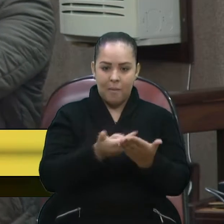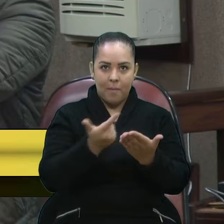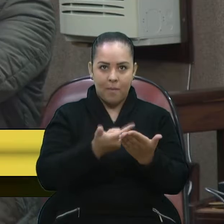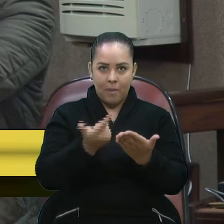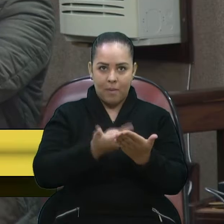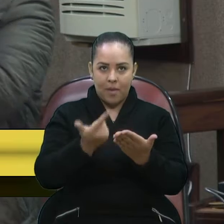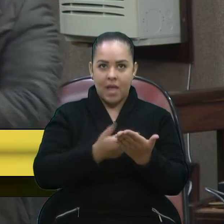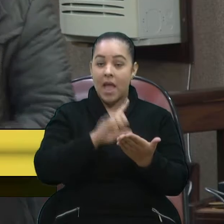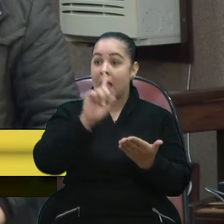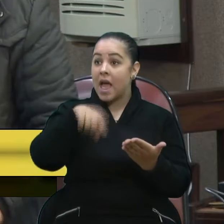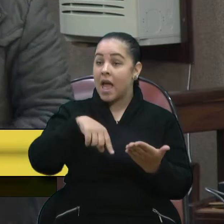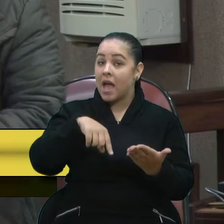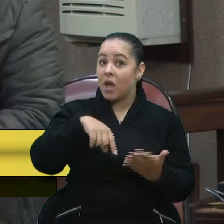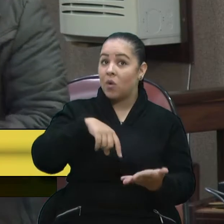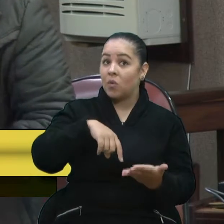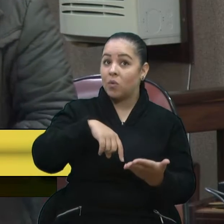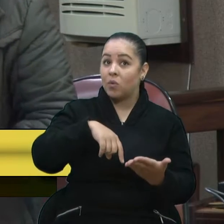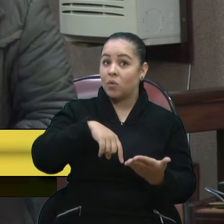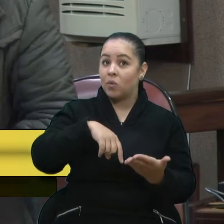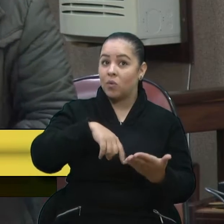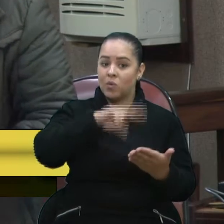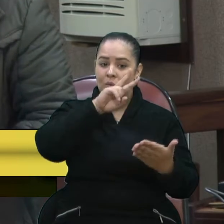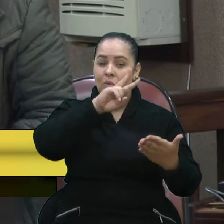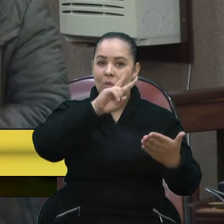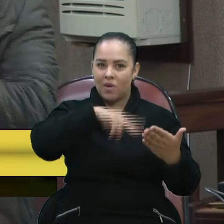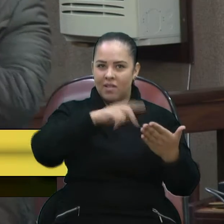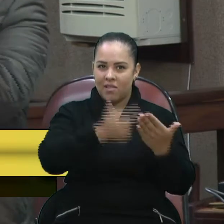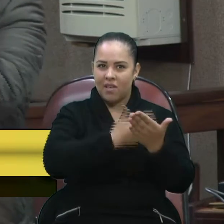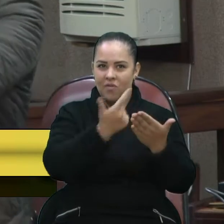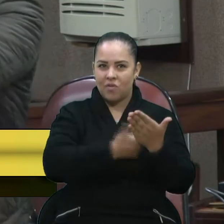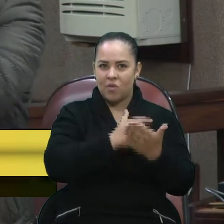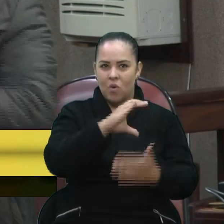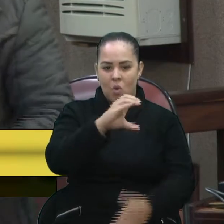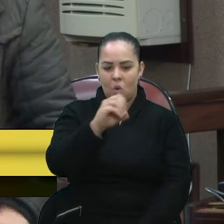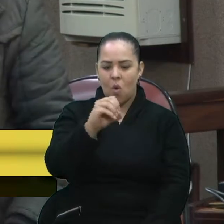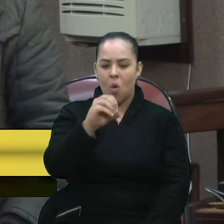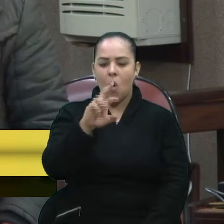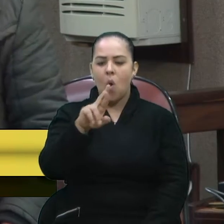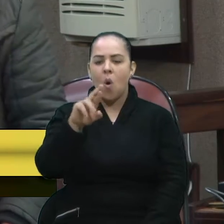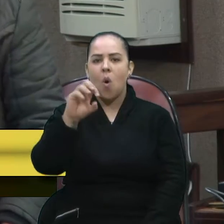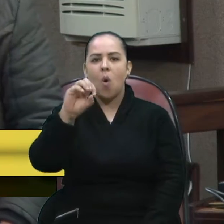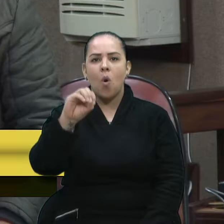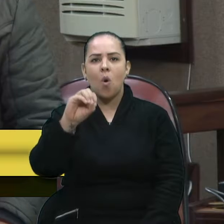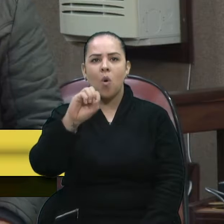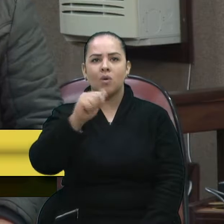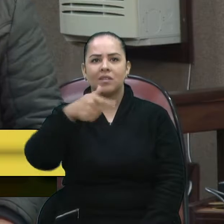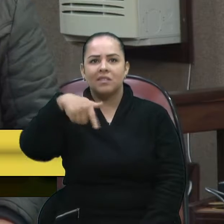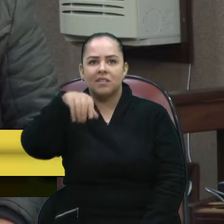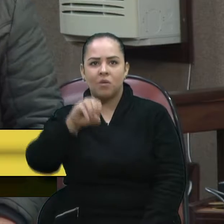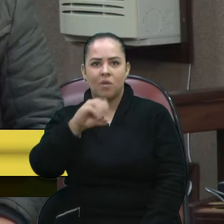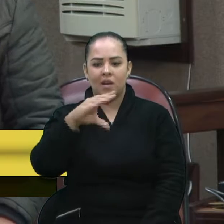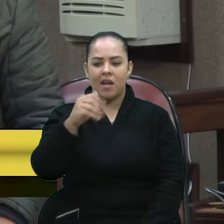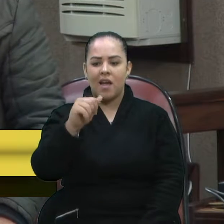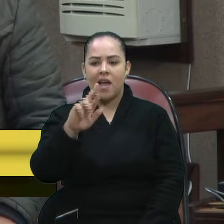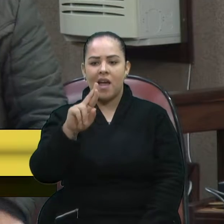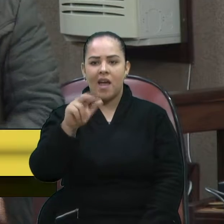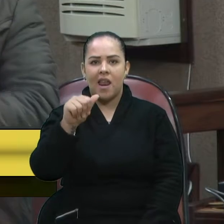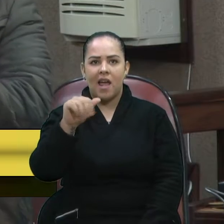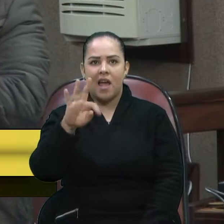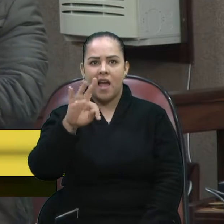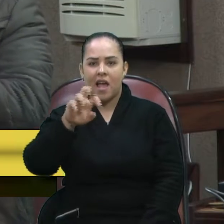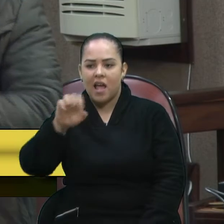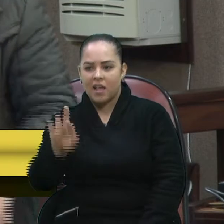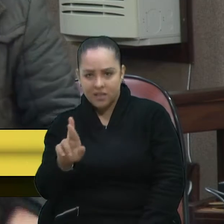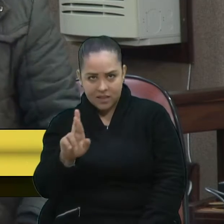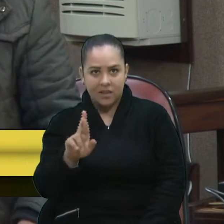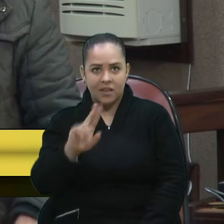um livro, A Corrosão do Caráter. Vamos ler e depois discutir esse livro. A gente pode fazer uma resenha juntos. A gente vai